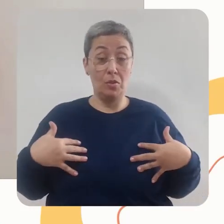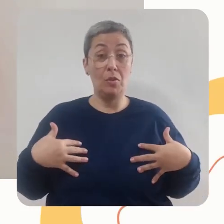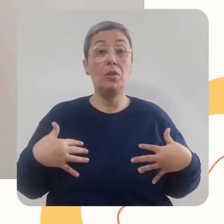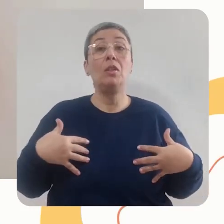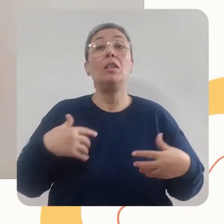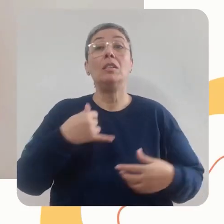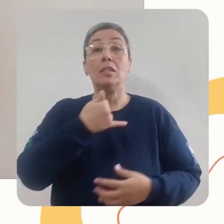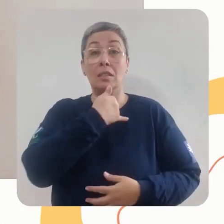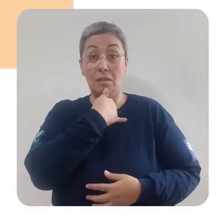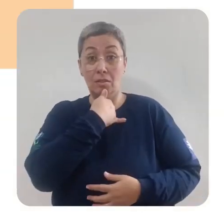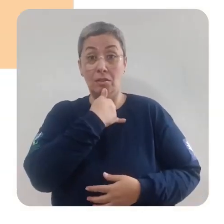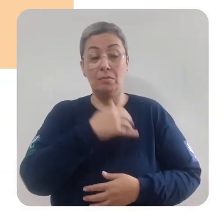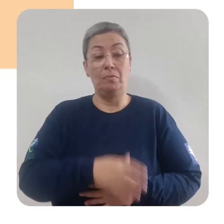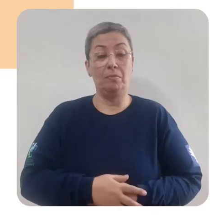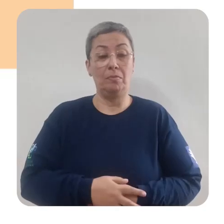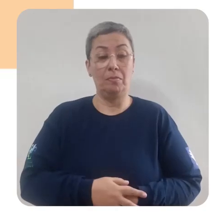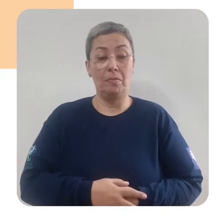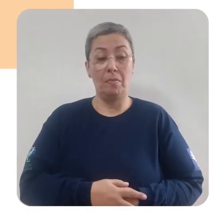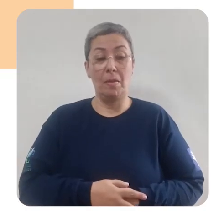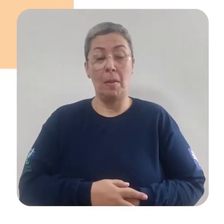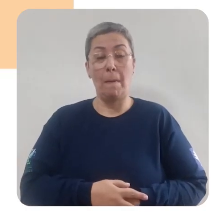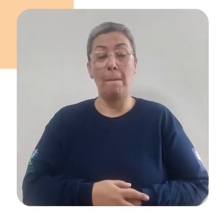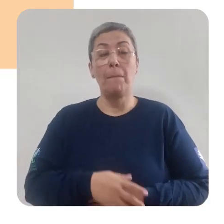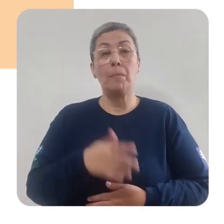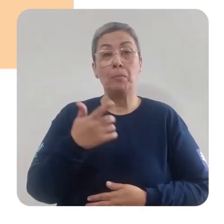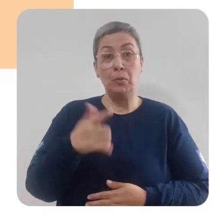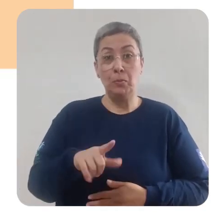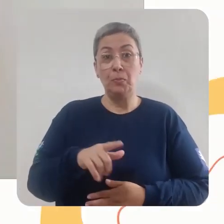tigre triste.